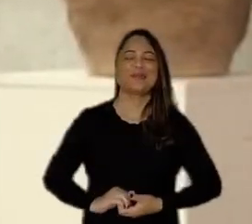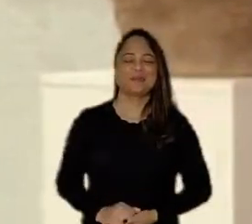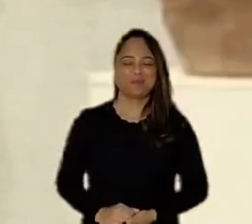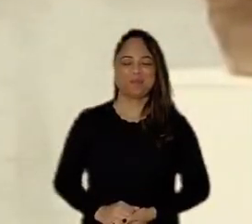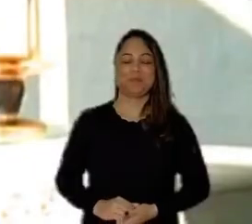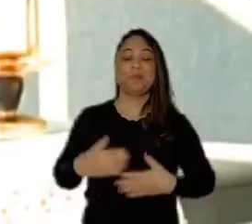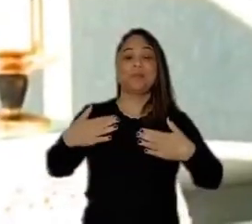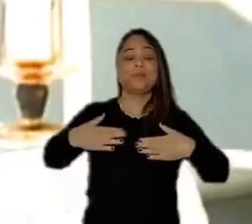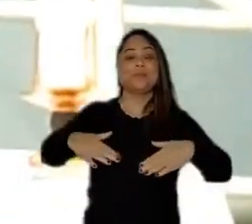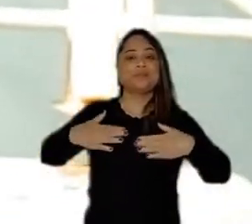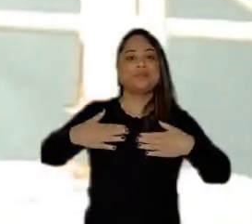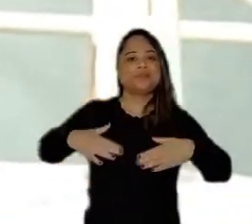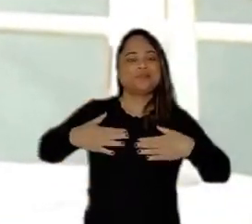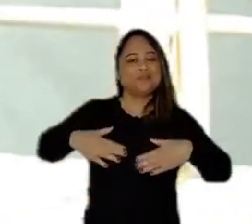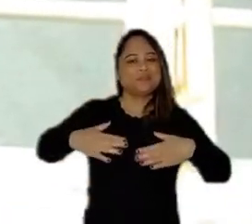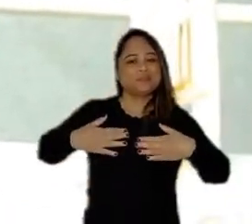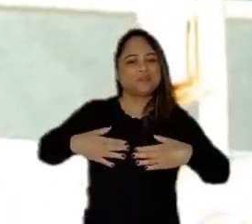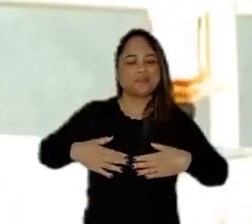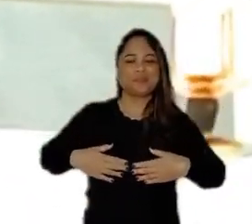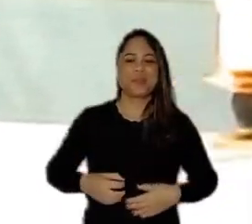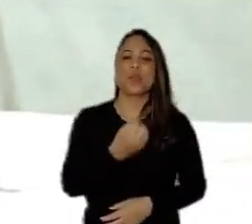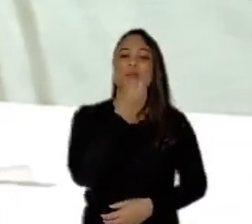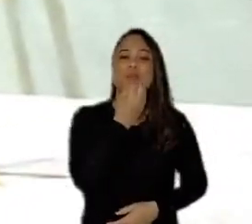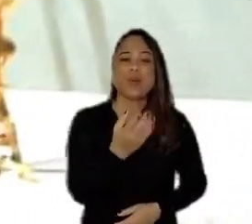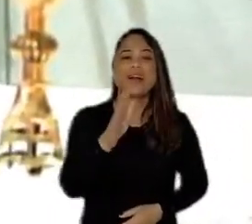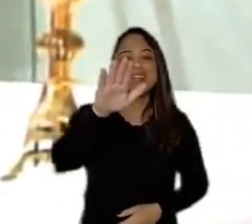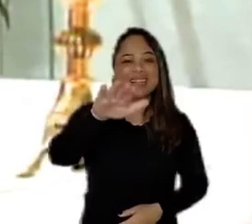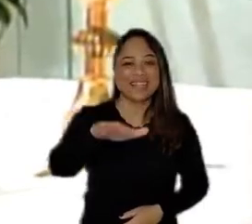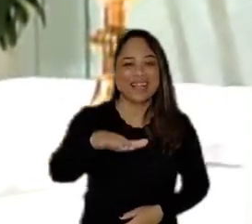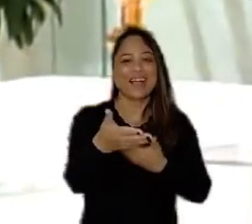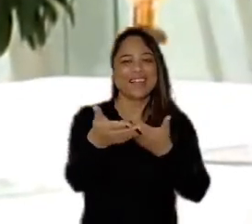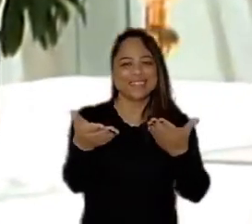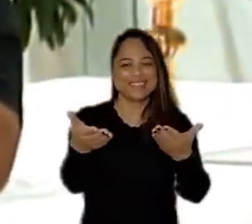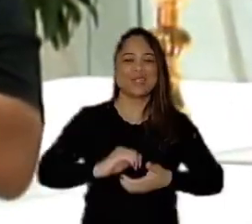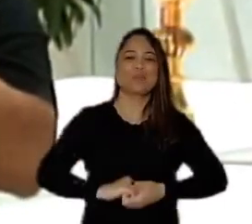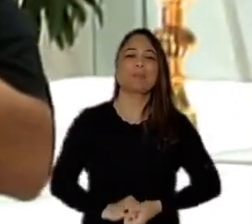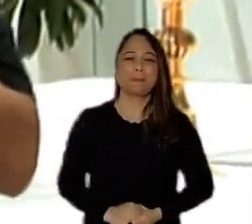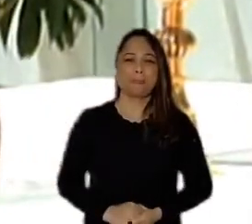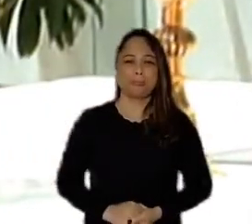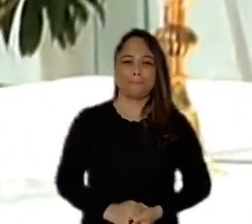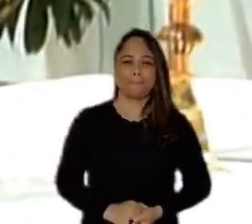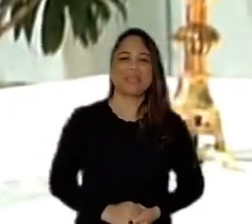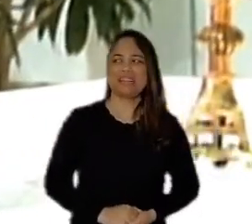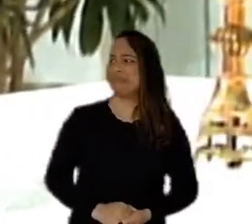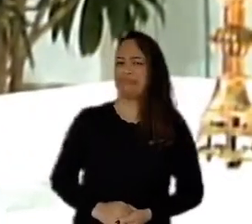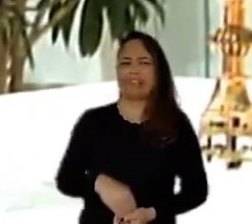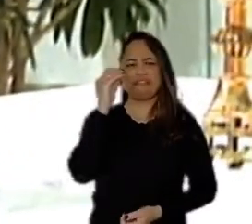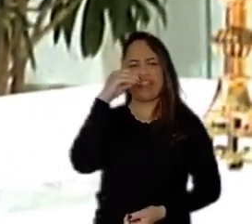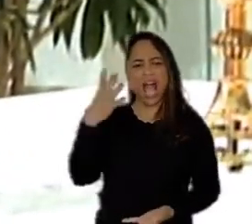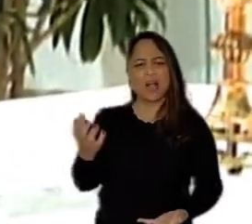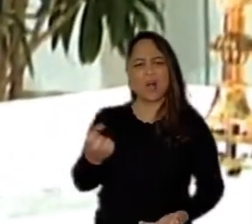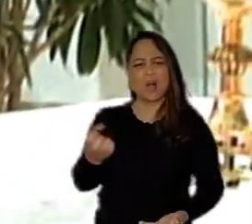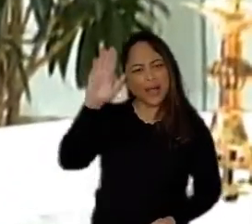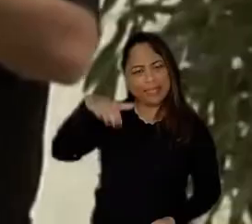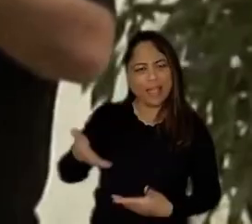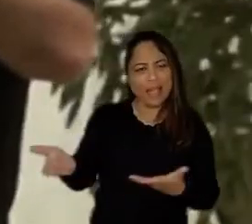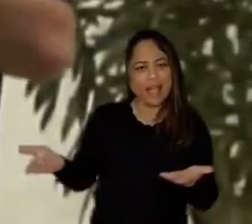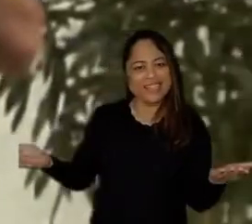Pode se assentar em nome de Jesus. Boa tarde, gente. Boa tarde. Horrível. Boa tarde, gente.